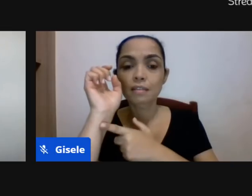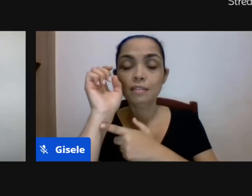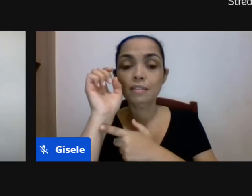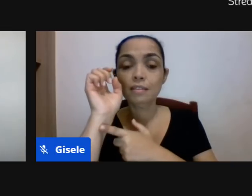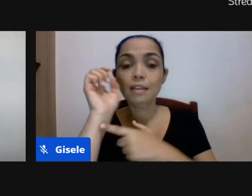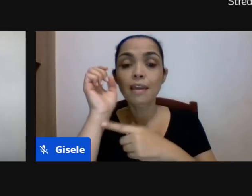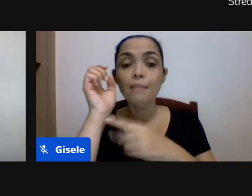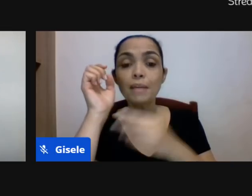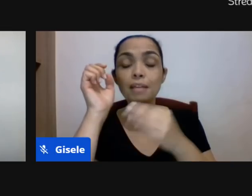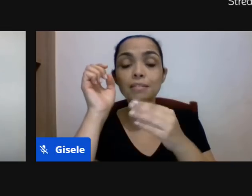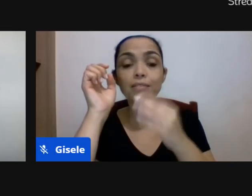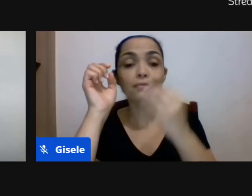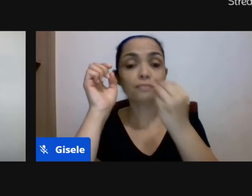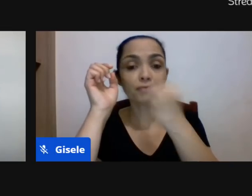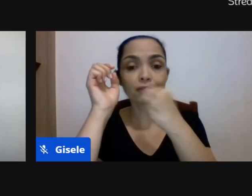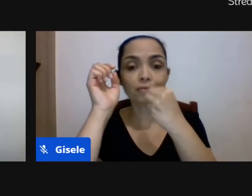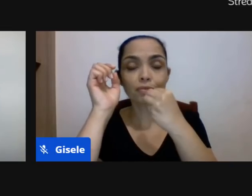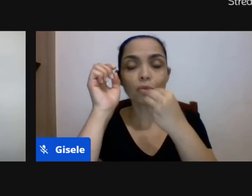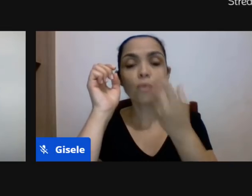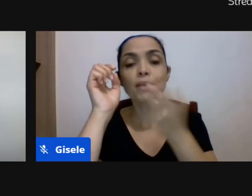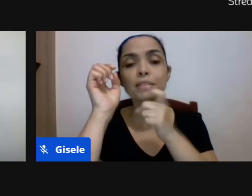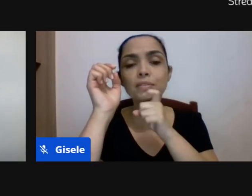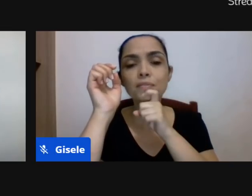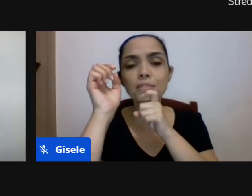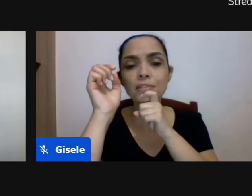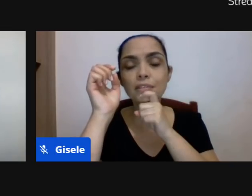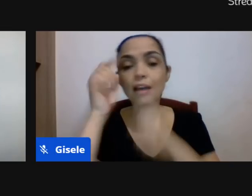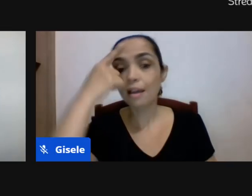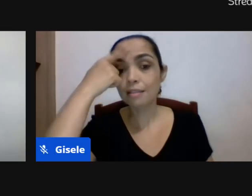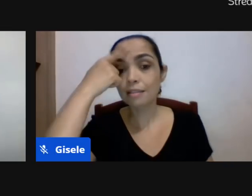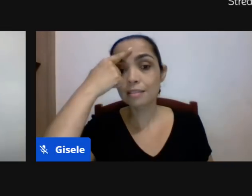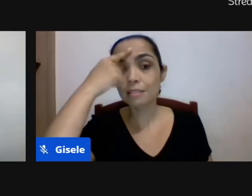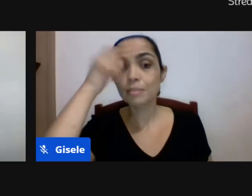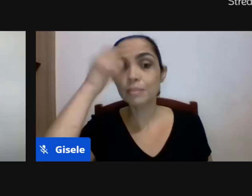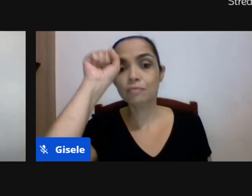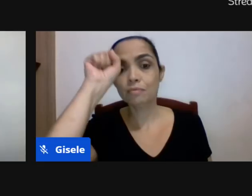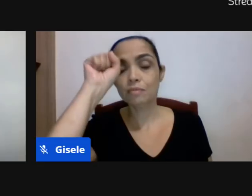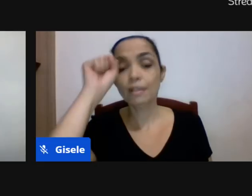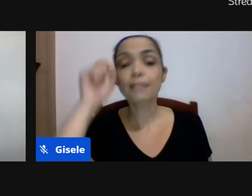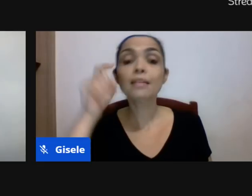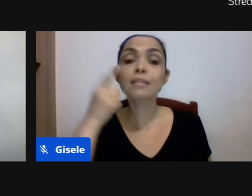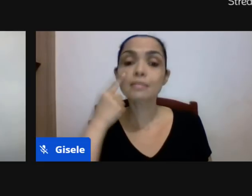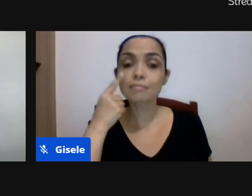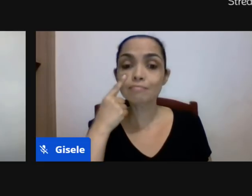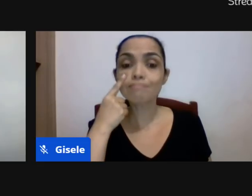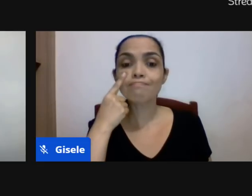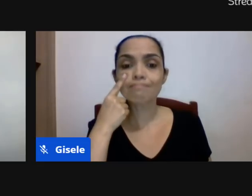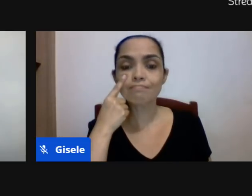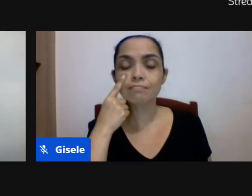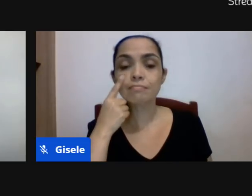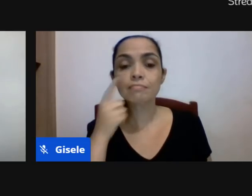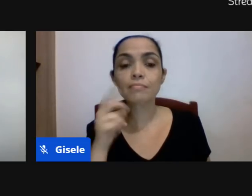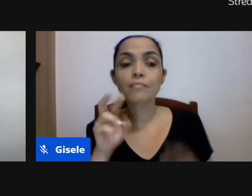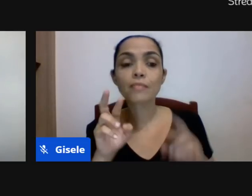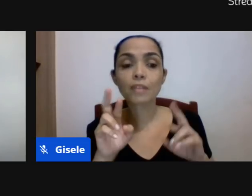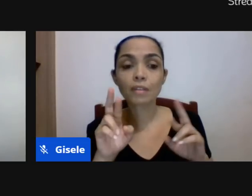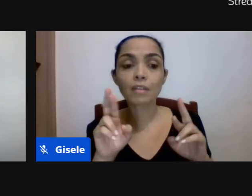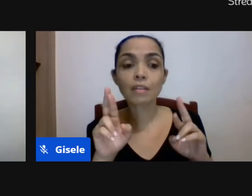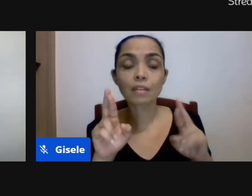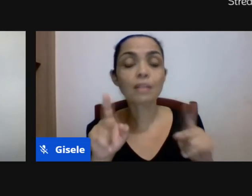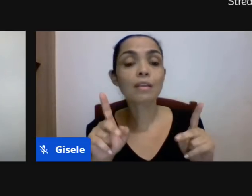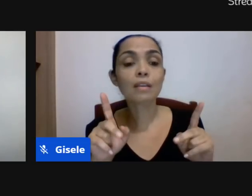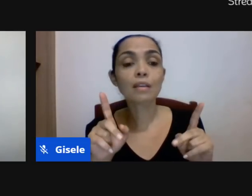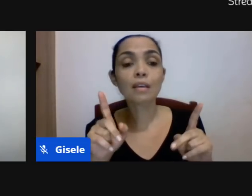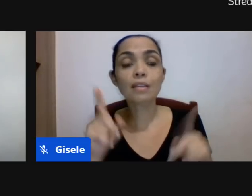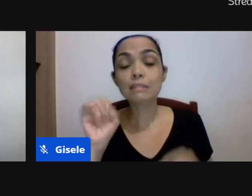no braço, por exemplo. Então, é importante sempre aferir na testa. 1 grau de diferença é muito grande para você